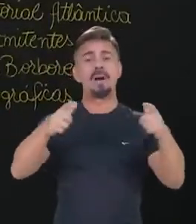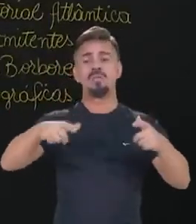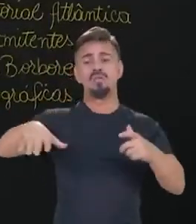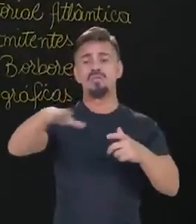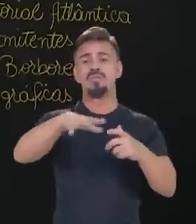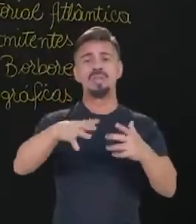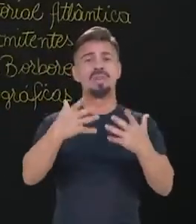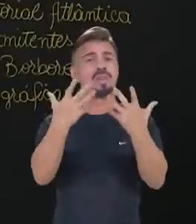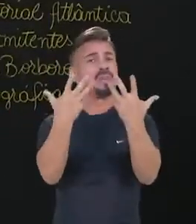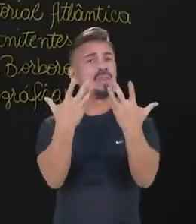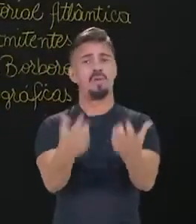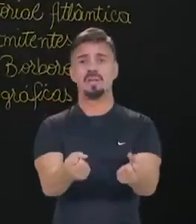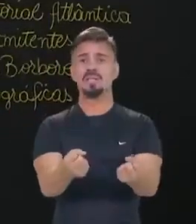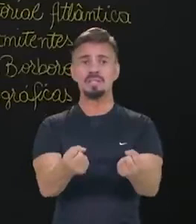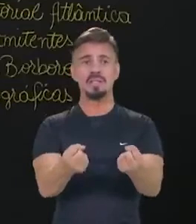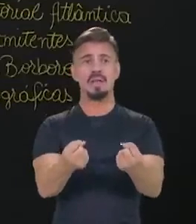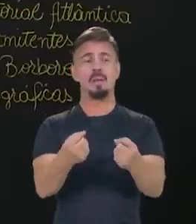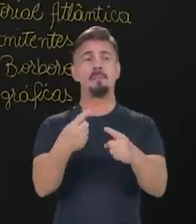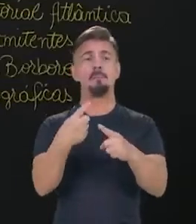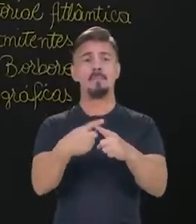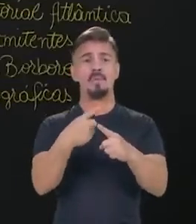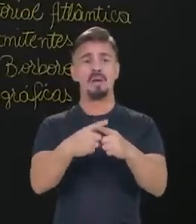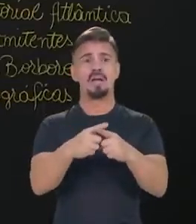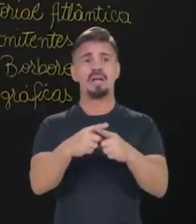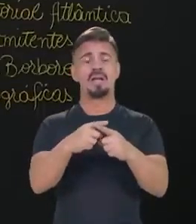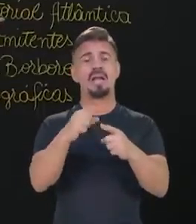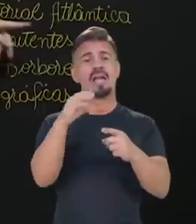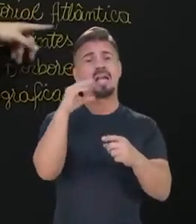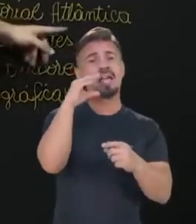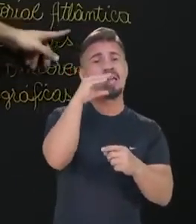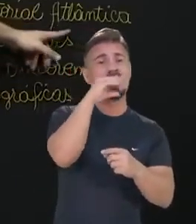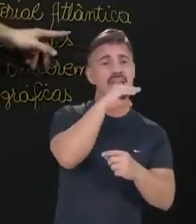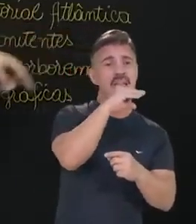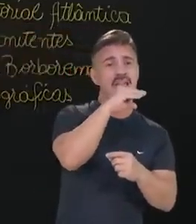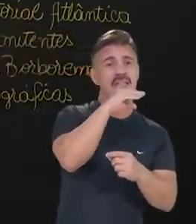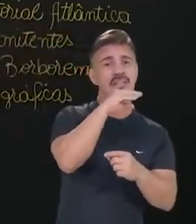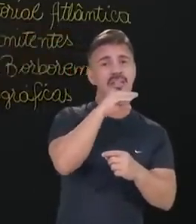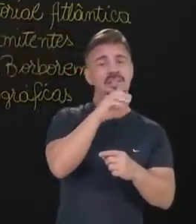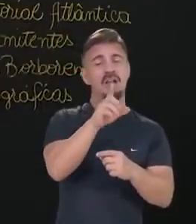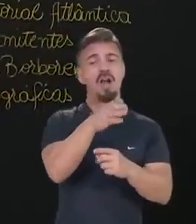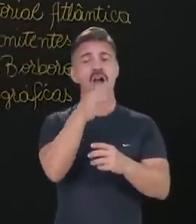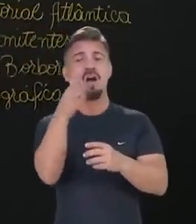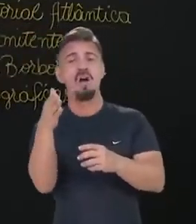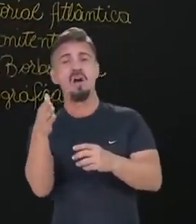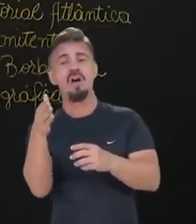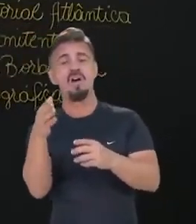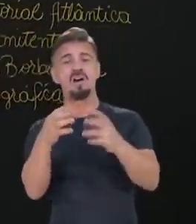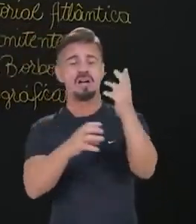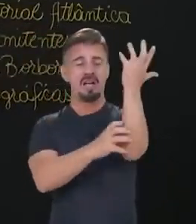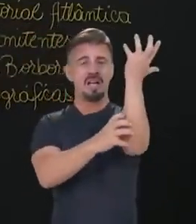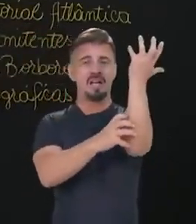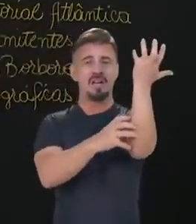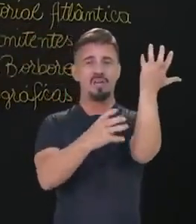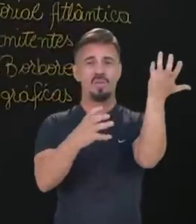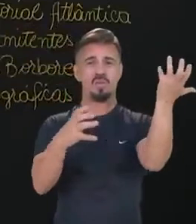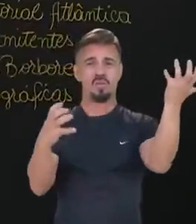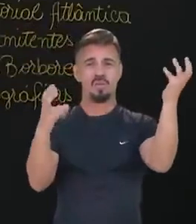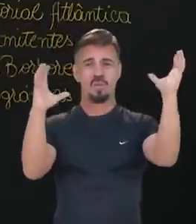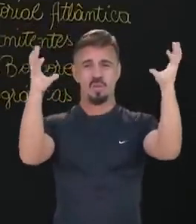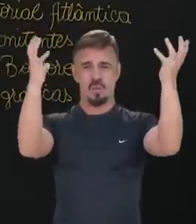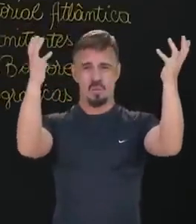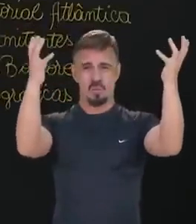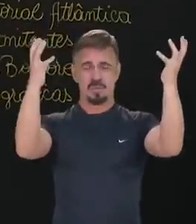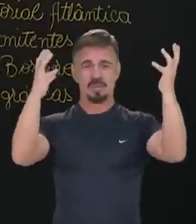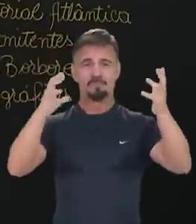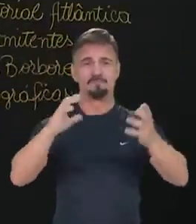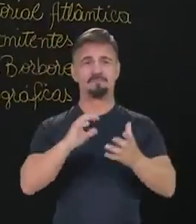toda a umidade dessa massa, porque se ela é equatorial, ela é quente, se ela é atlântica, ela vai ser úmida. Mas essa umidade não chega